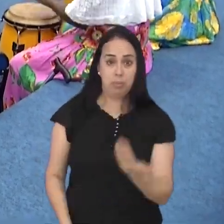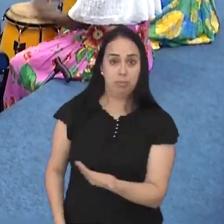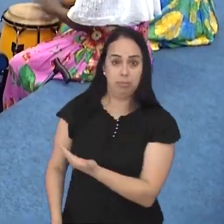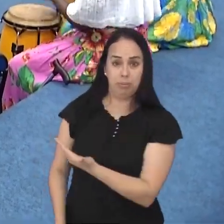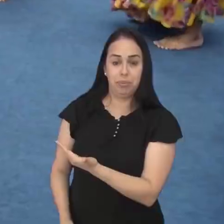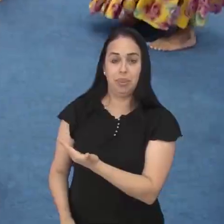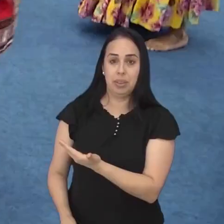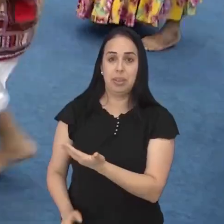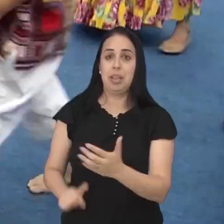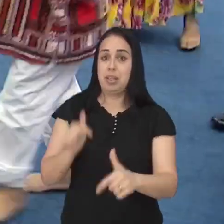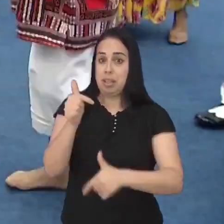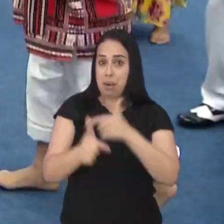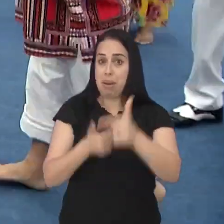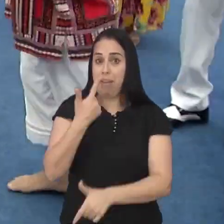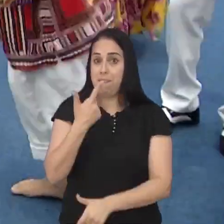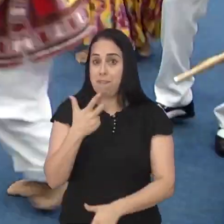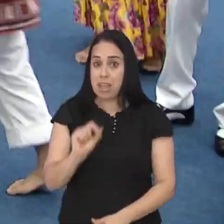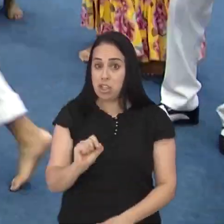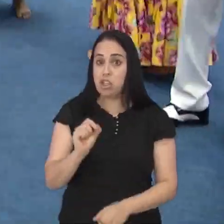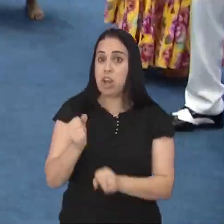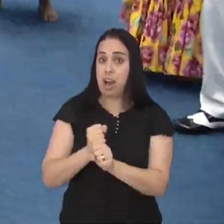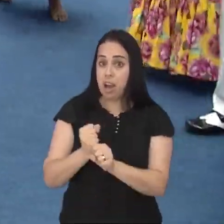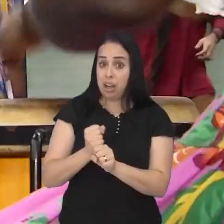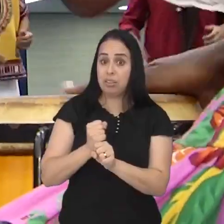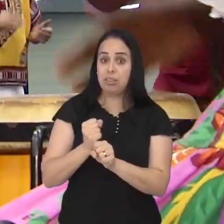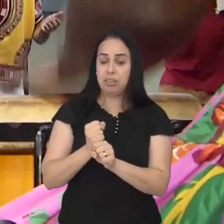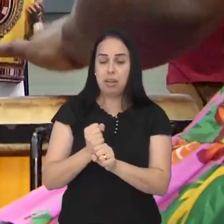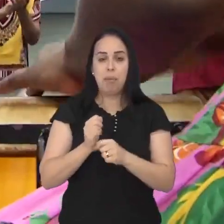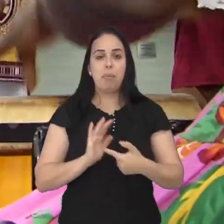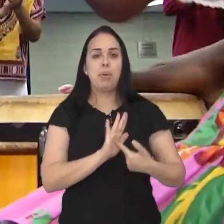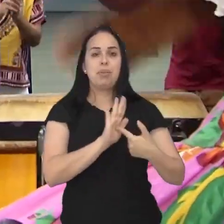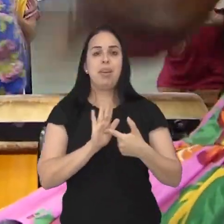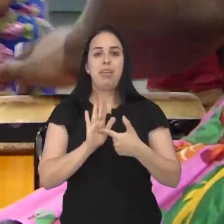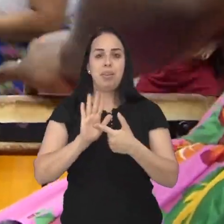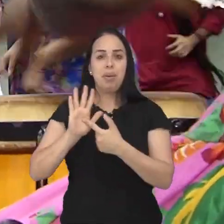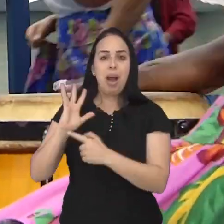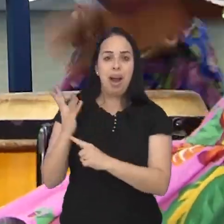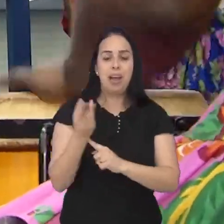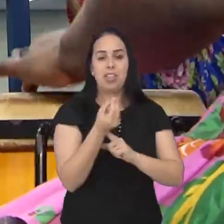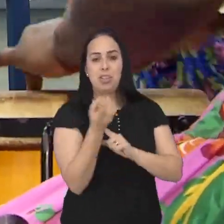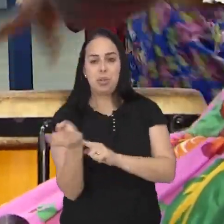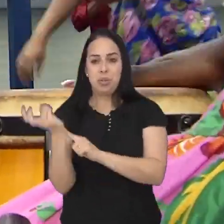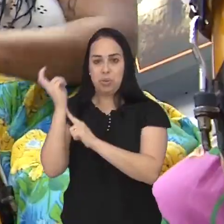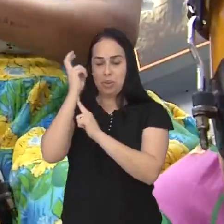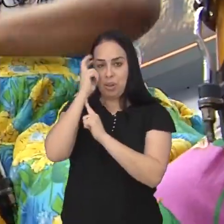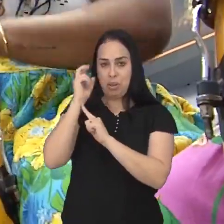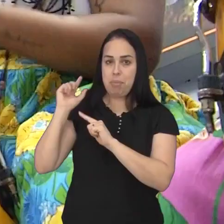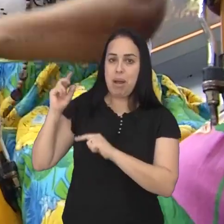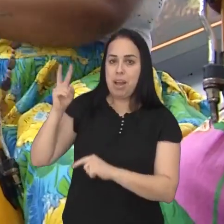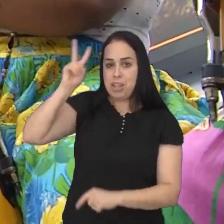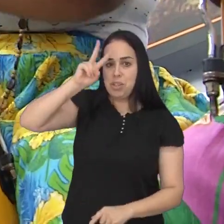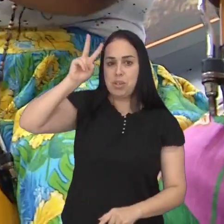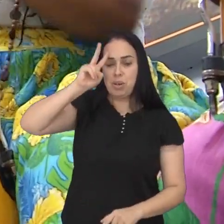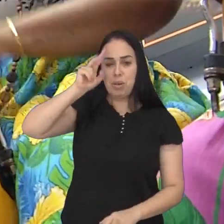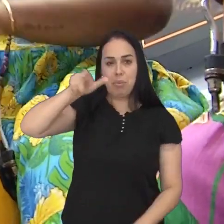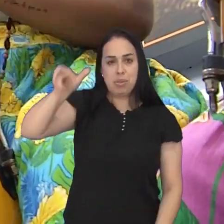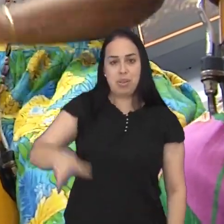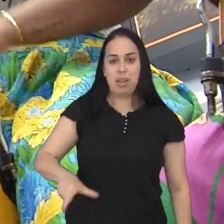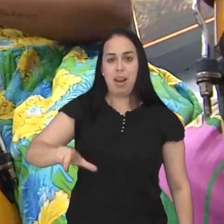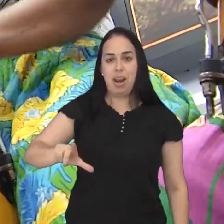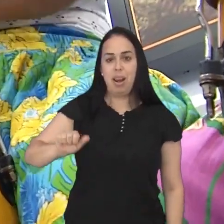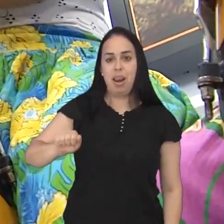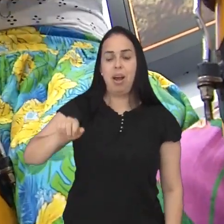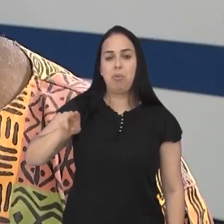da Raça atua em São José há mais de 20 anos, espalhando arte e cultura pela cidade. Uma história que começou com o